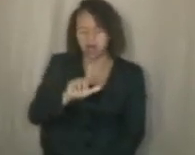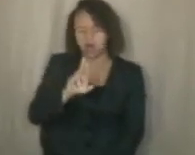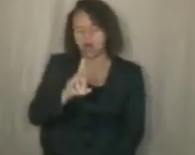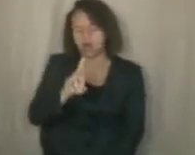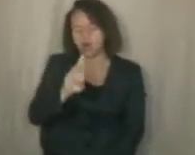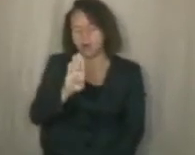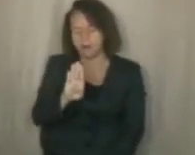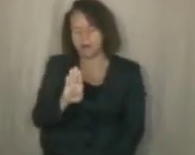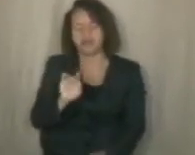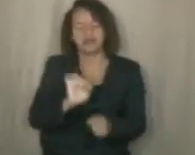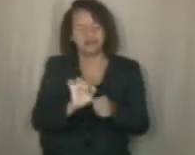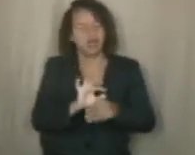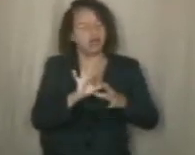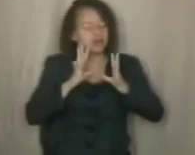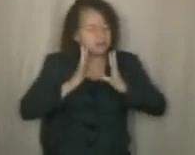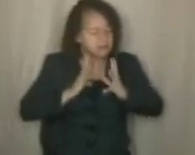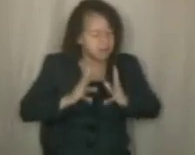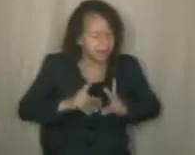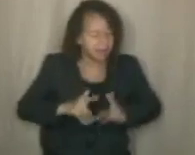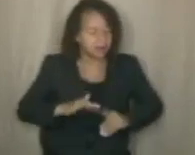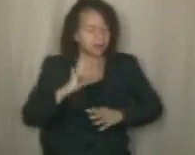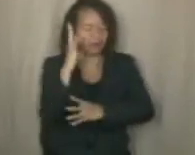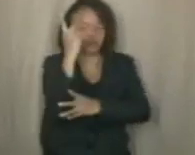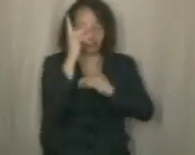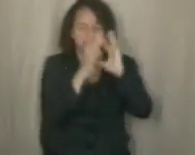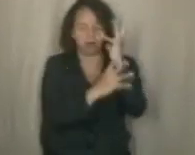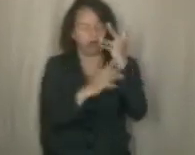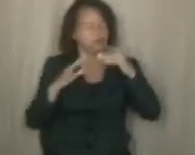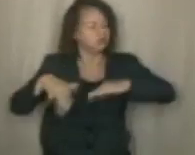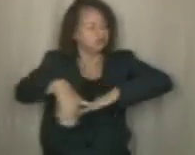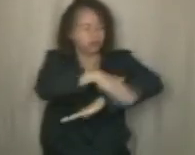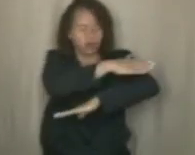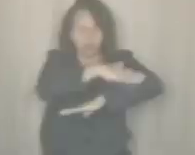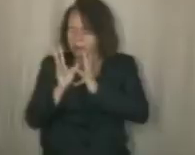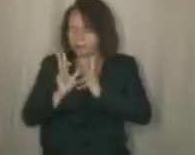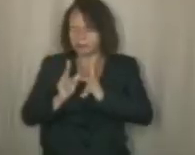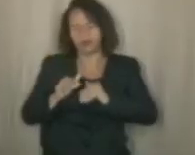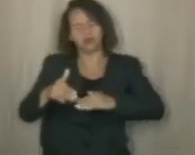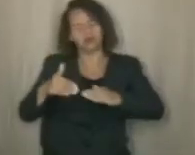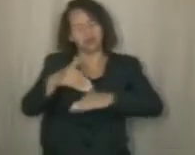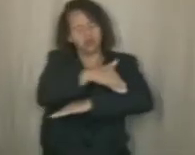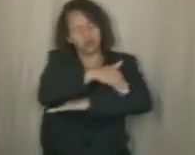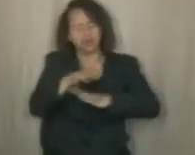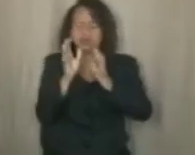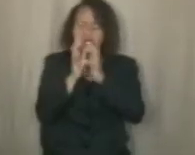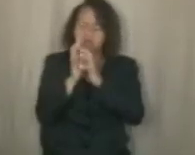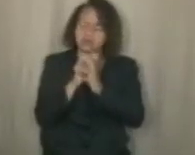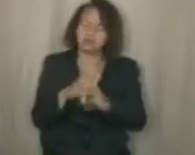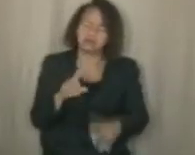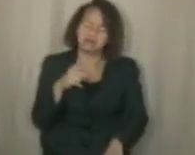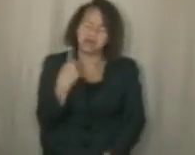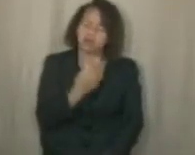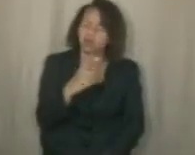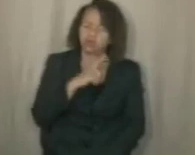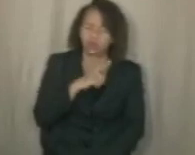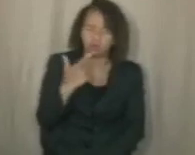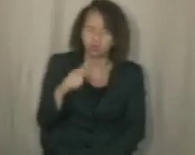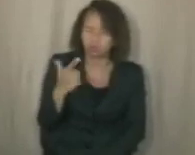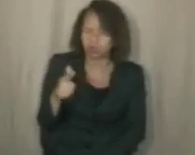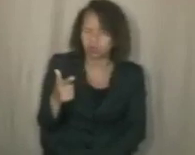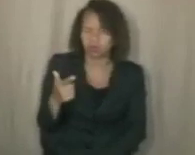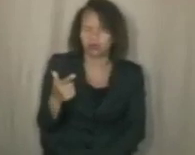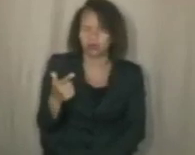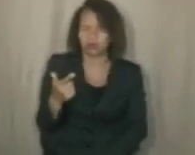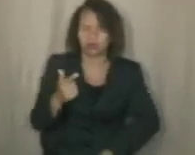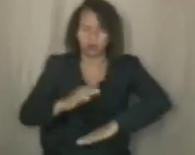a limpeza e retirada de vegetações das vias das Calçadas mas nós não temos isso nas contenções